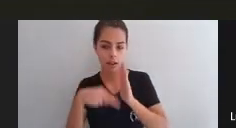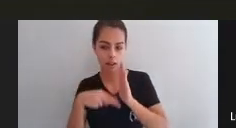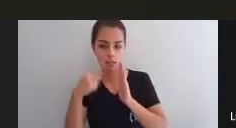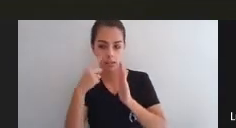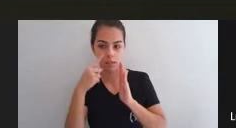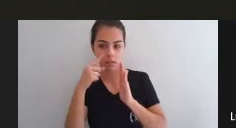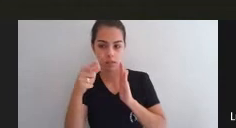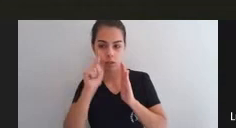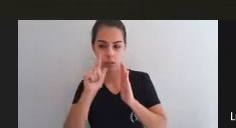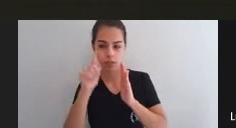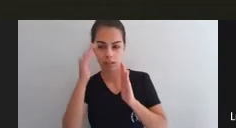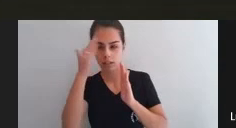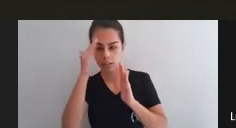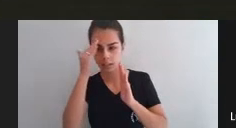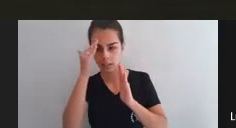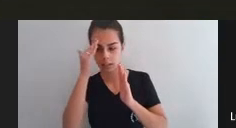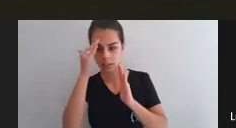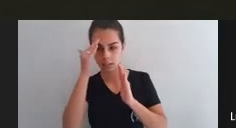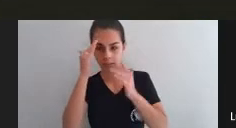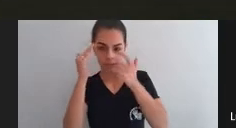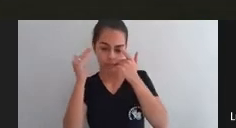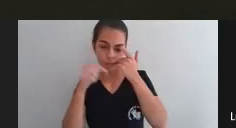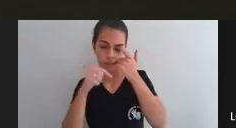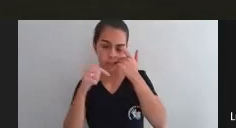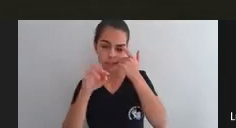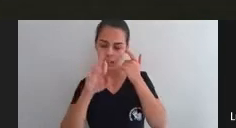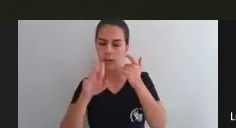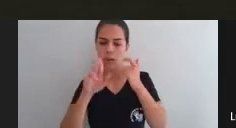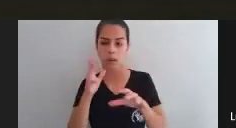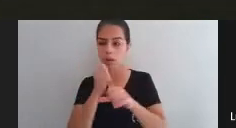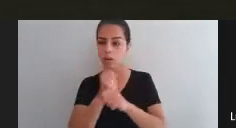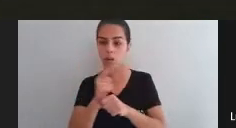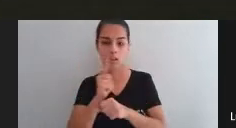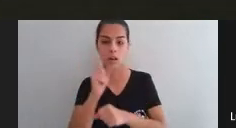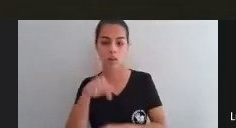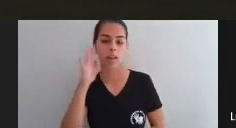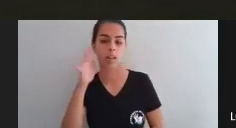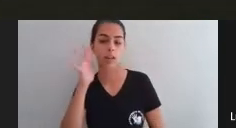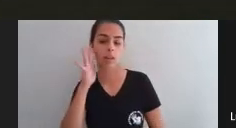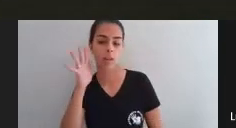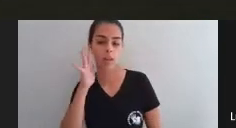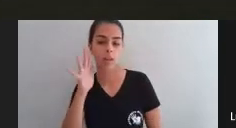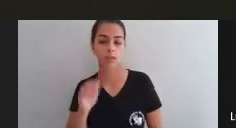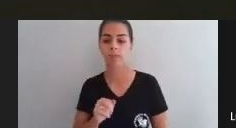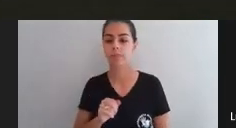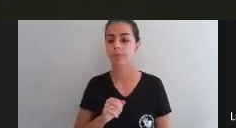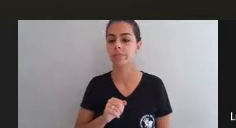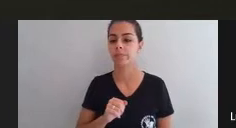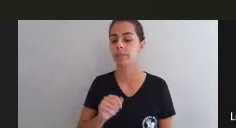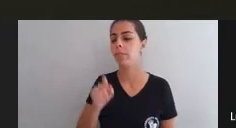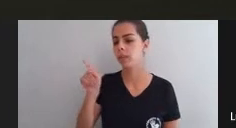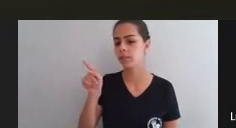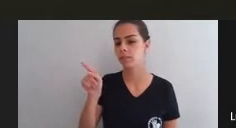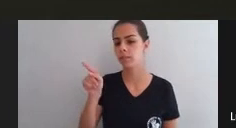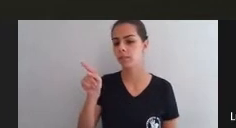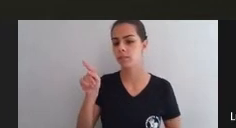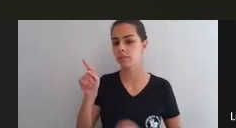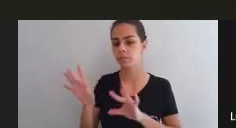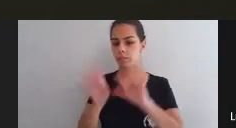senhor consegue entender o raciocínio necessário para ela? Ela nem é de conta, não, é só teórica mesmo. Você compartilha ela